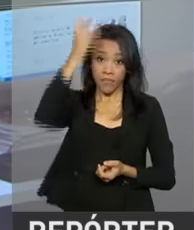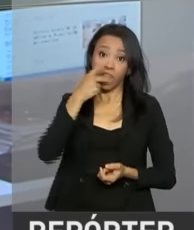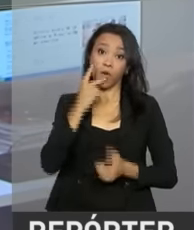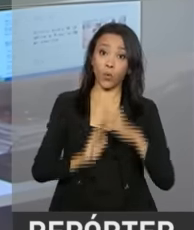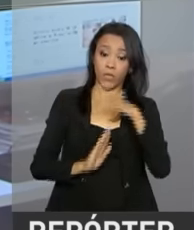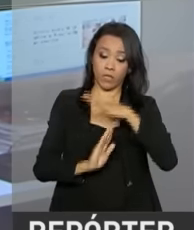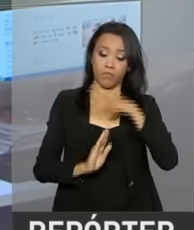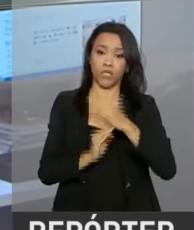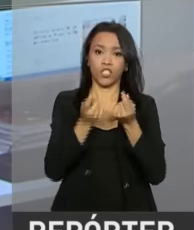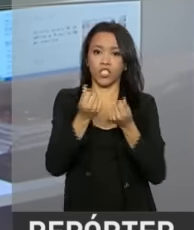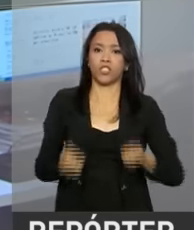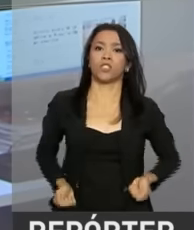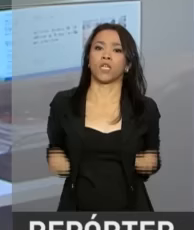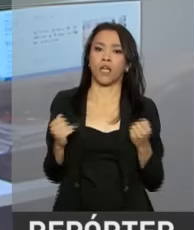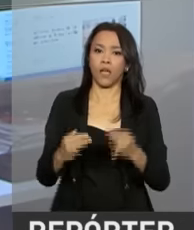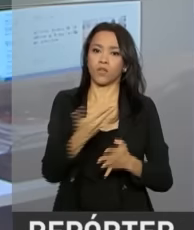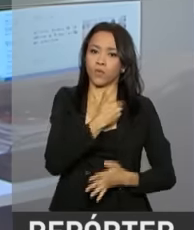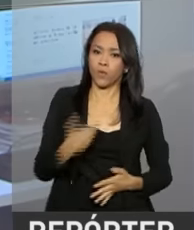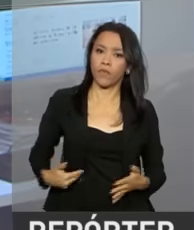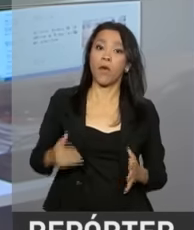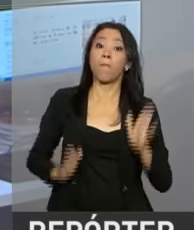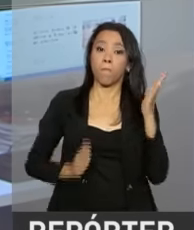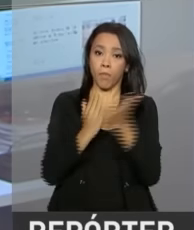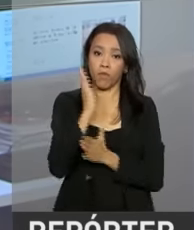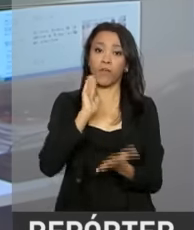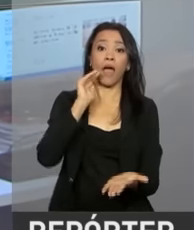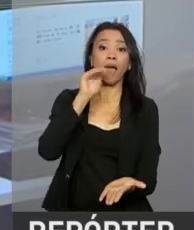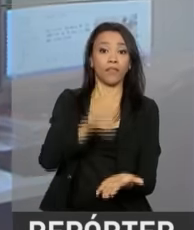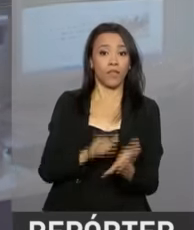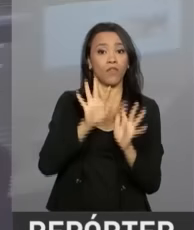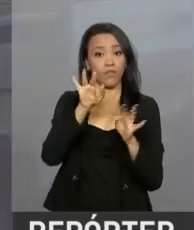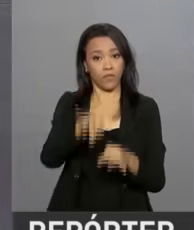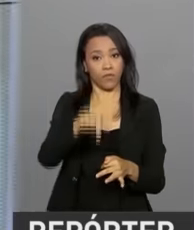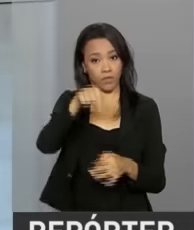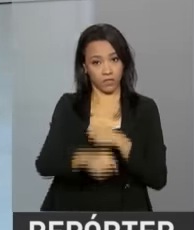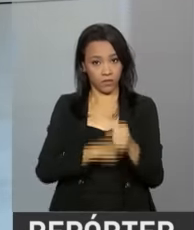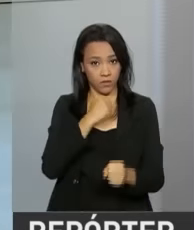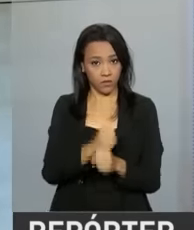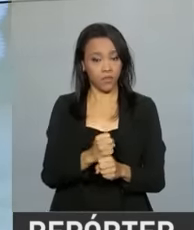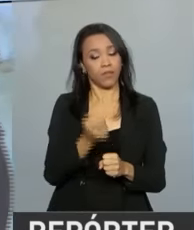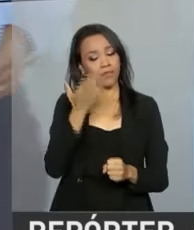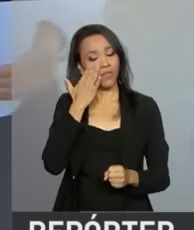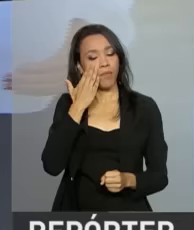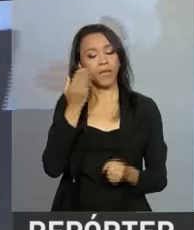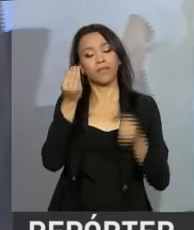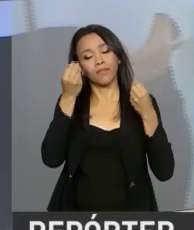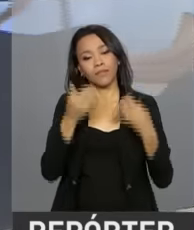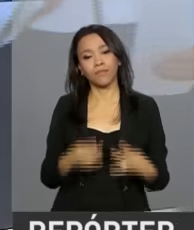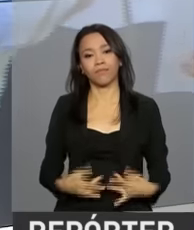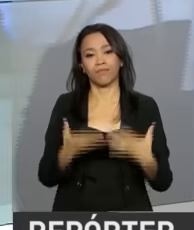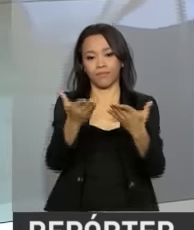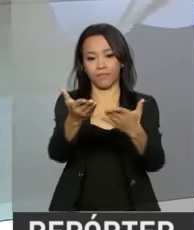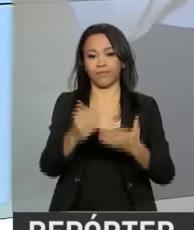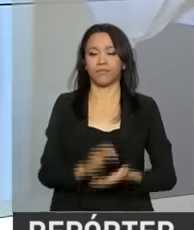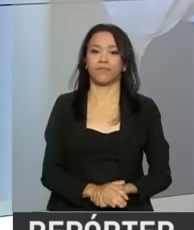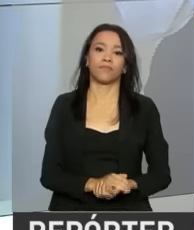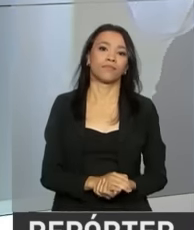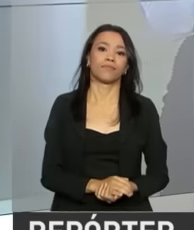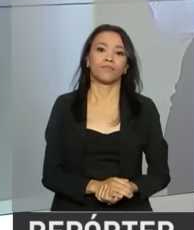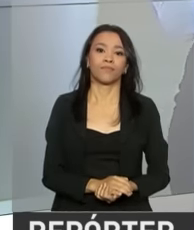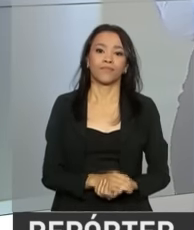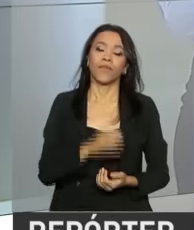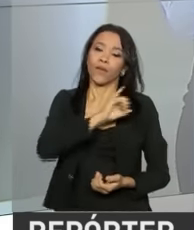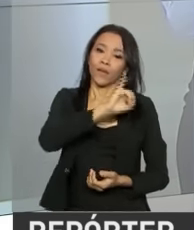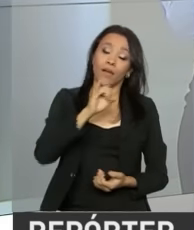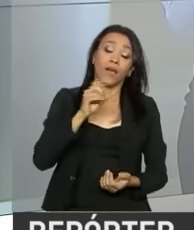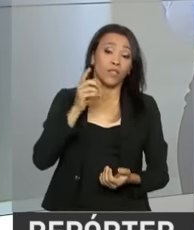gastos públicos deve ser aprovado até o final do ano. Vamos saber os detalhes ao vivo com Paola De Orte. Oi, Paola. Oi,